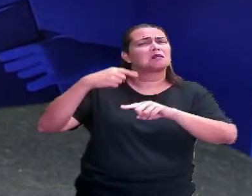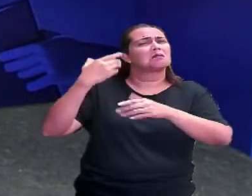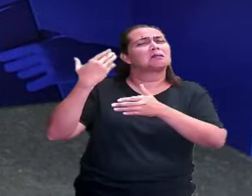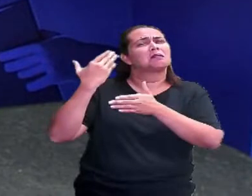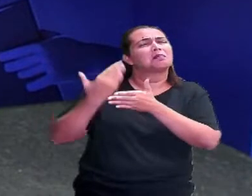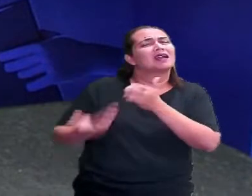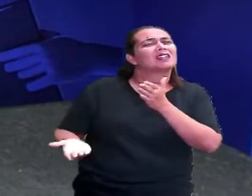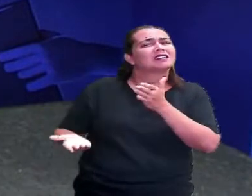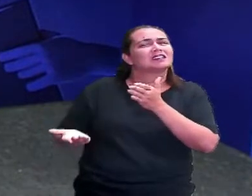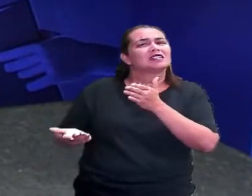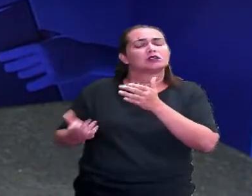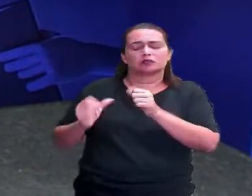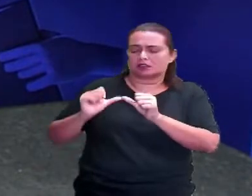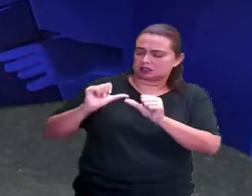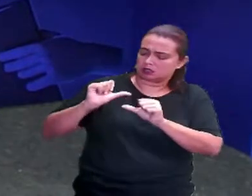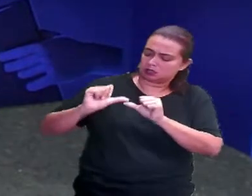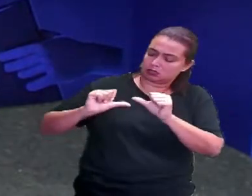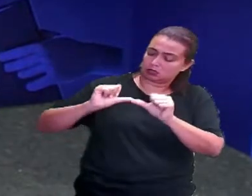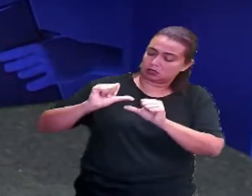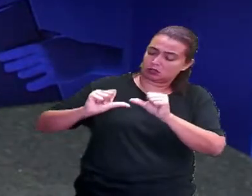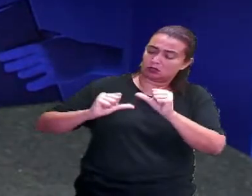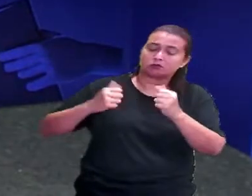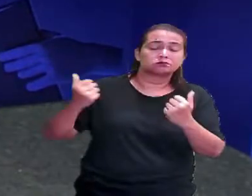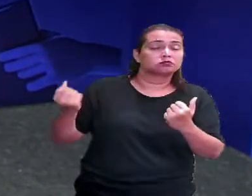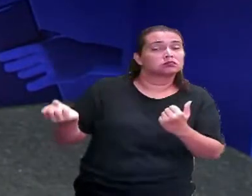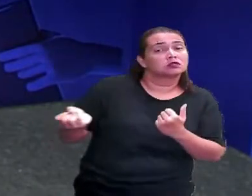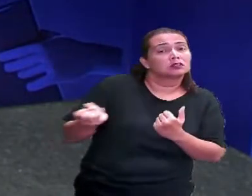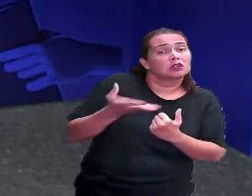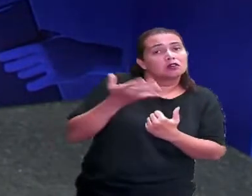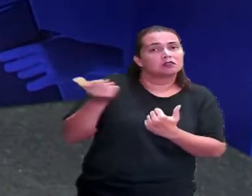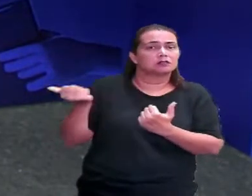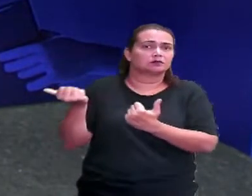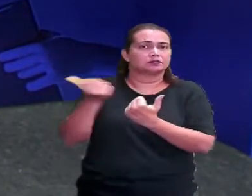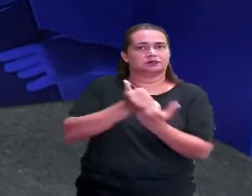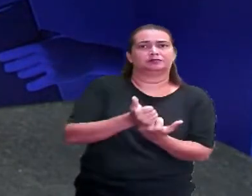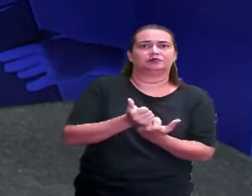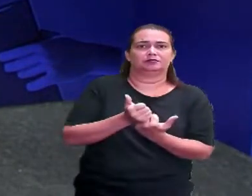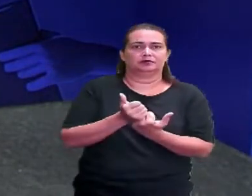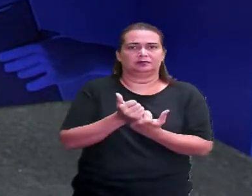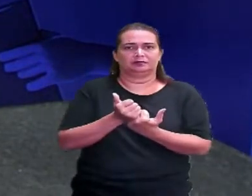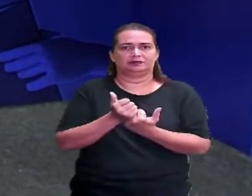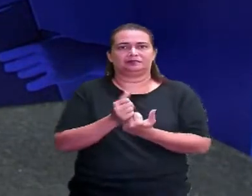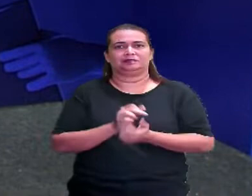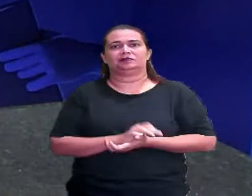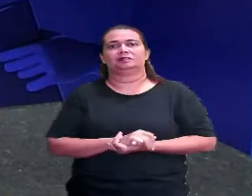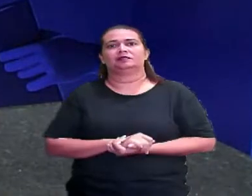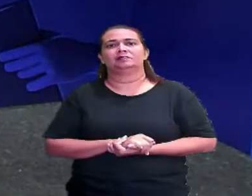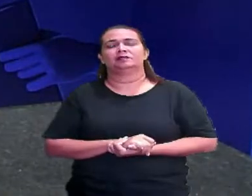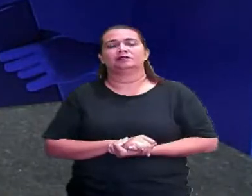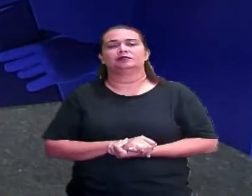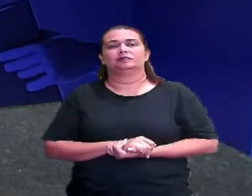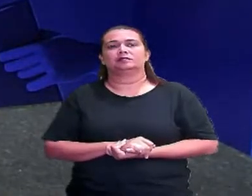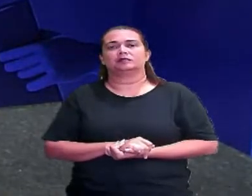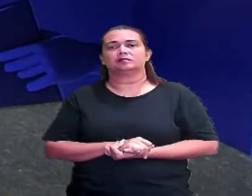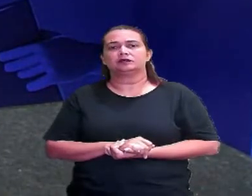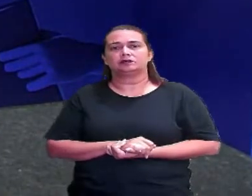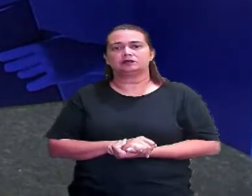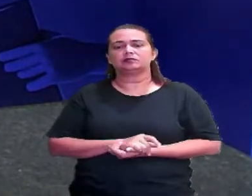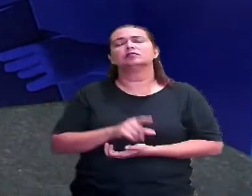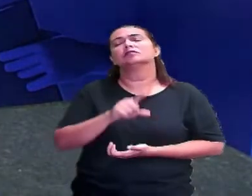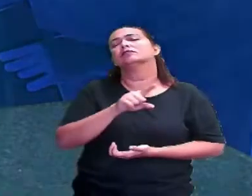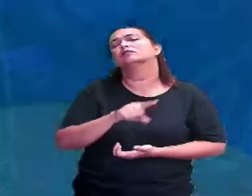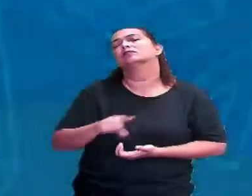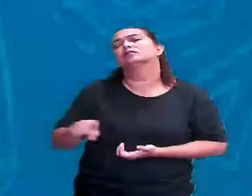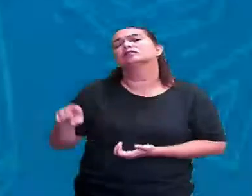vão sendo substituídas por outras, Então, vamos adiante aqui. Para vocês terem